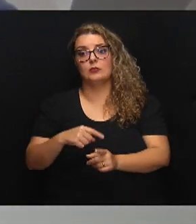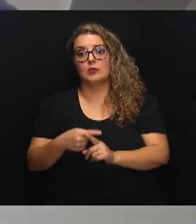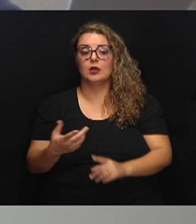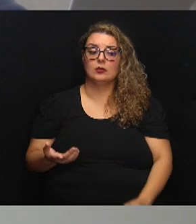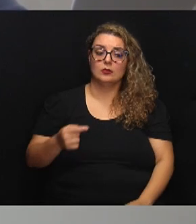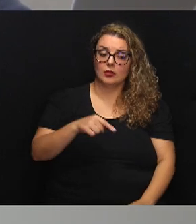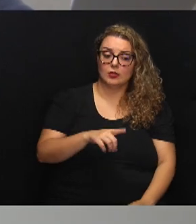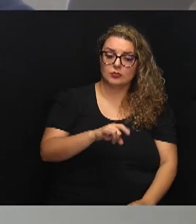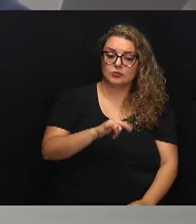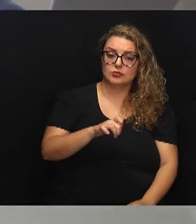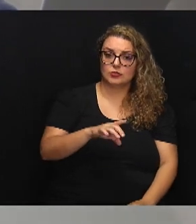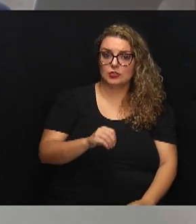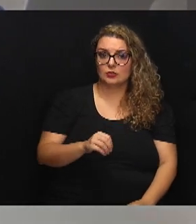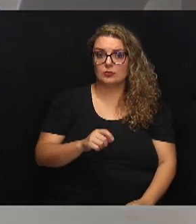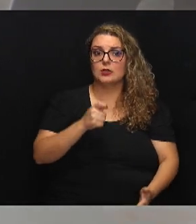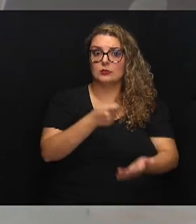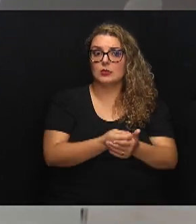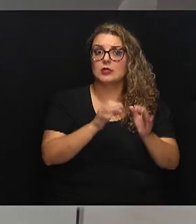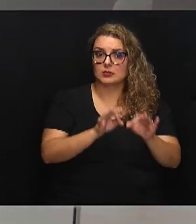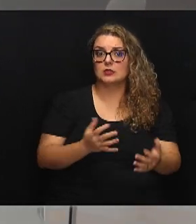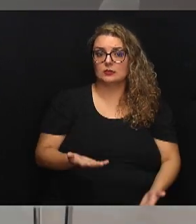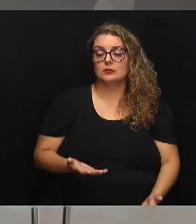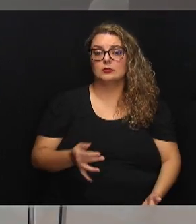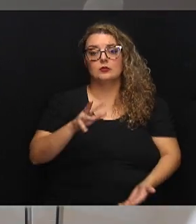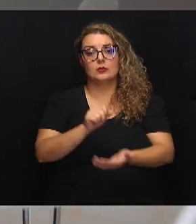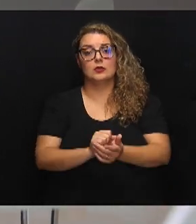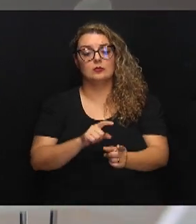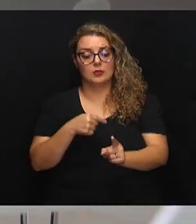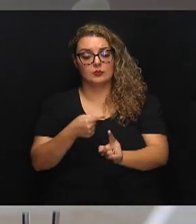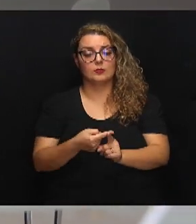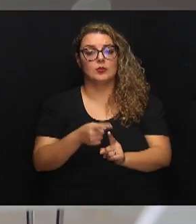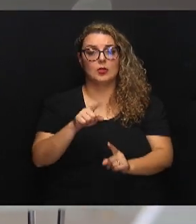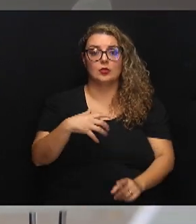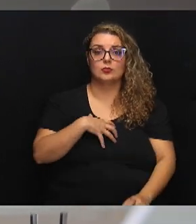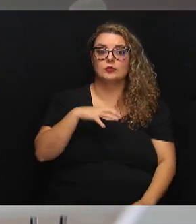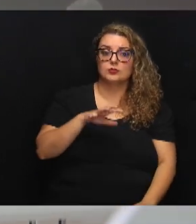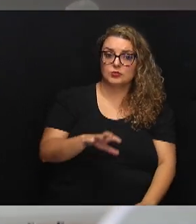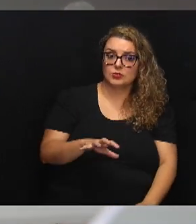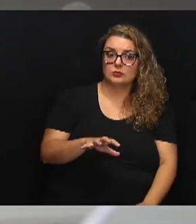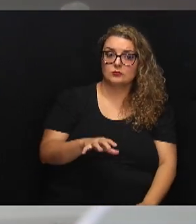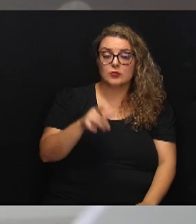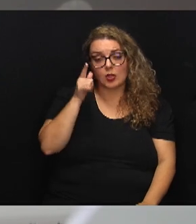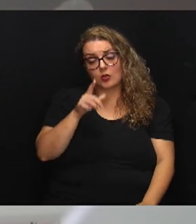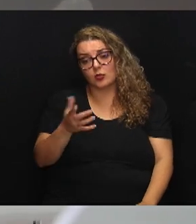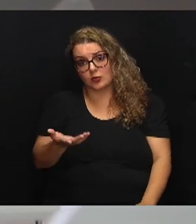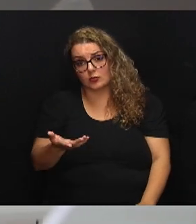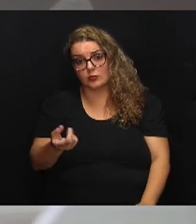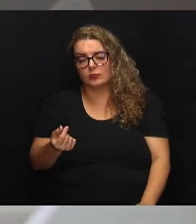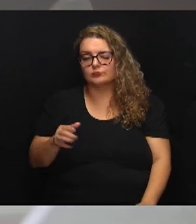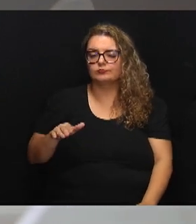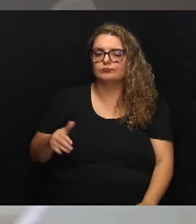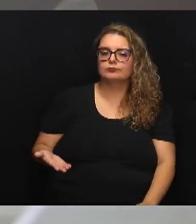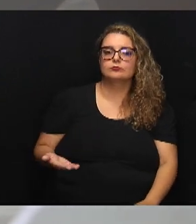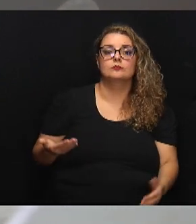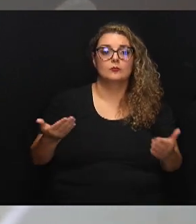Diego, ele paga sempre as suas contas em dia. Então, hoje o cadastro positivo, ele é uma forma de talvez eu conseguir baratear. Então, muita gente que hoje